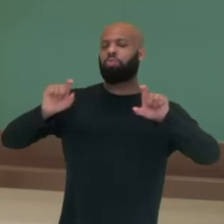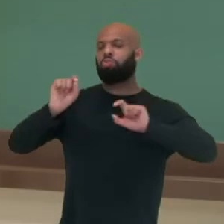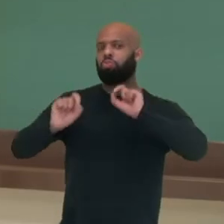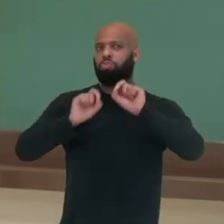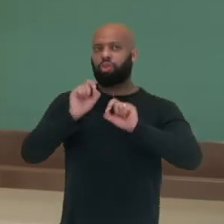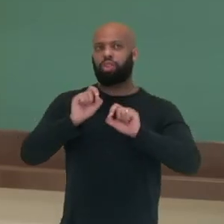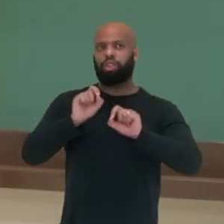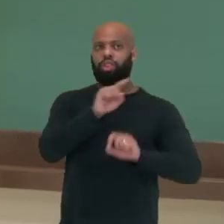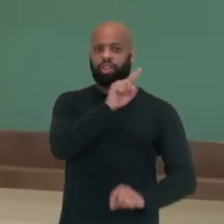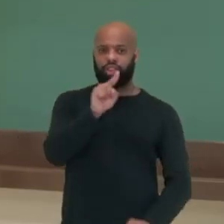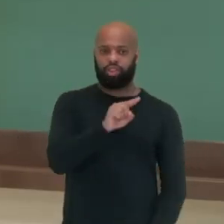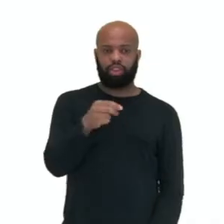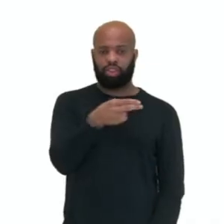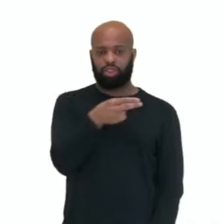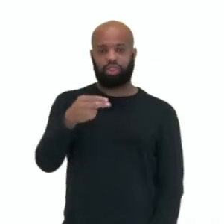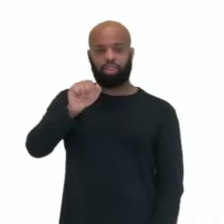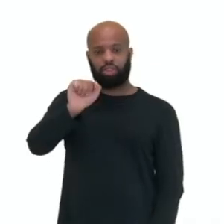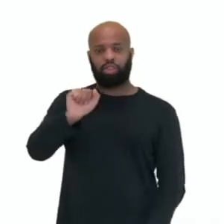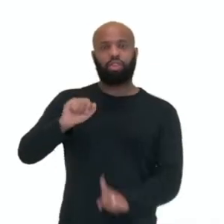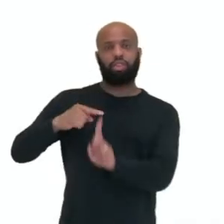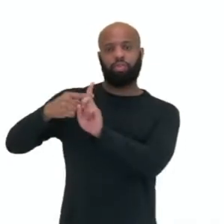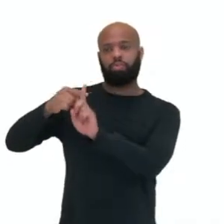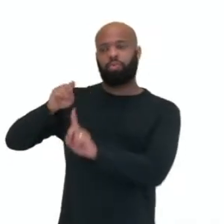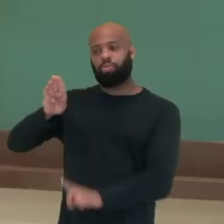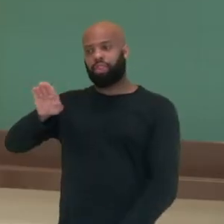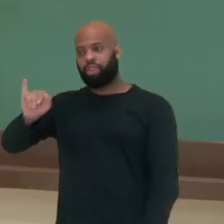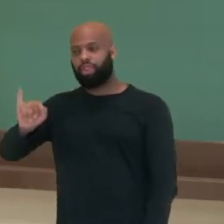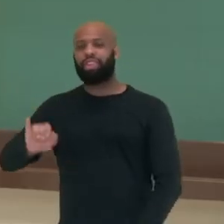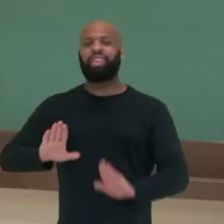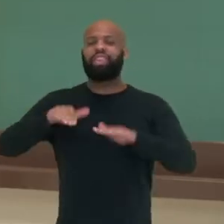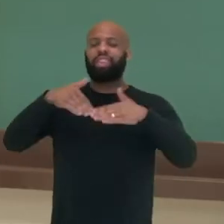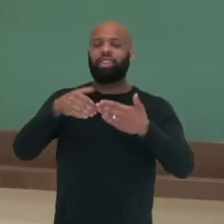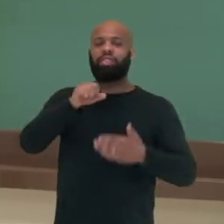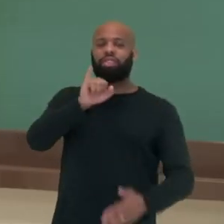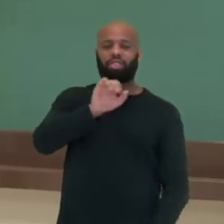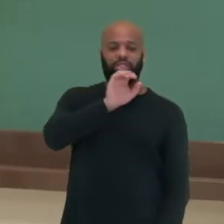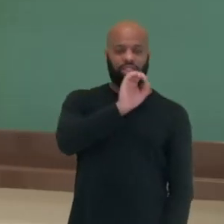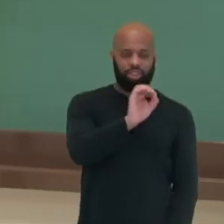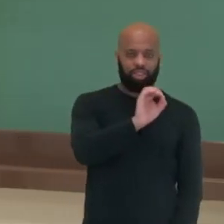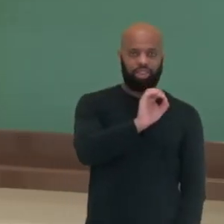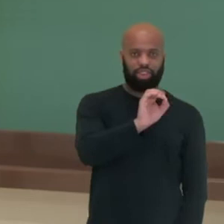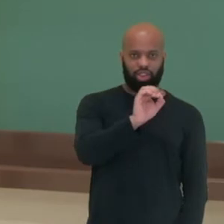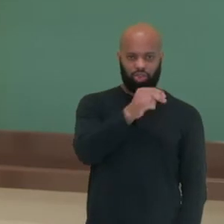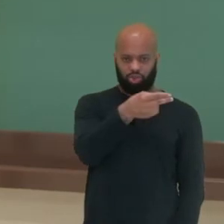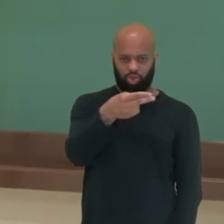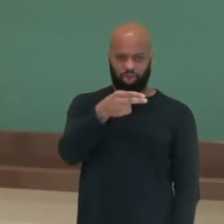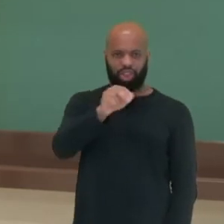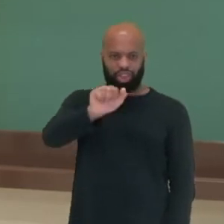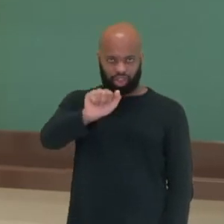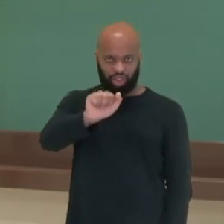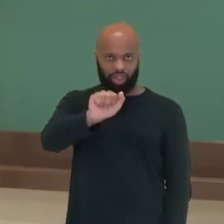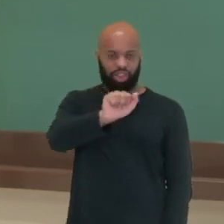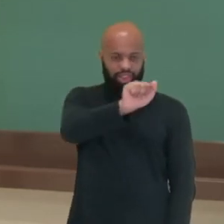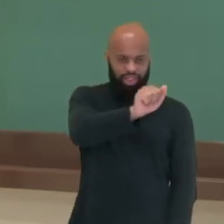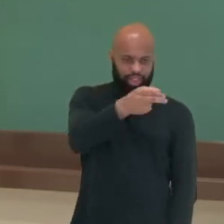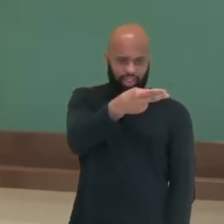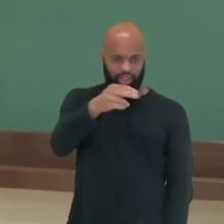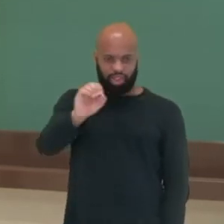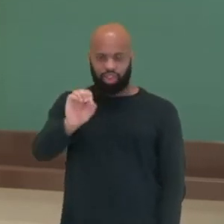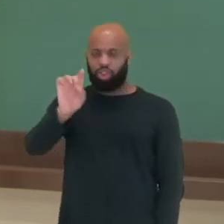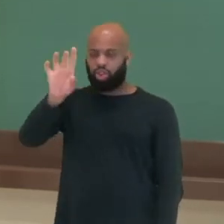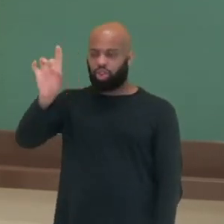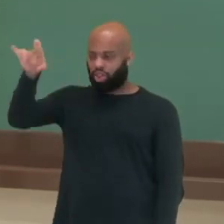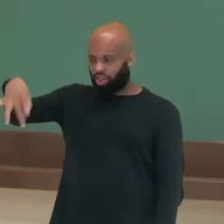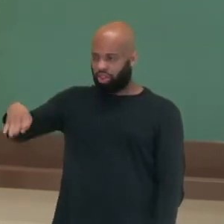ser A mais BI. Se o A for zero, vai sobrar só o BI. Nós chamamos o que é isso? O